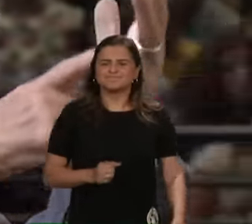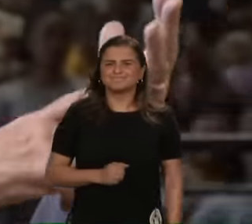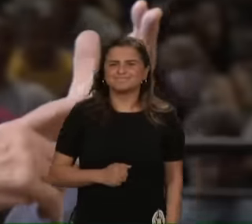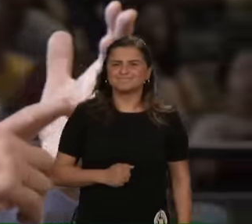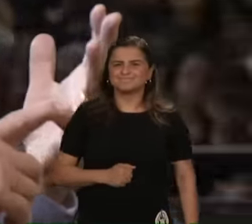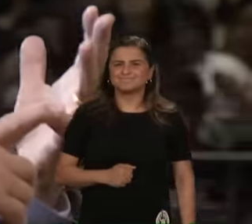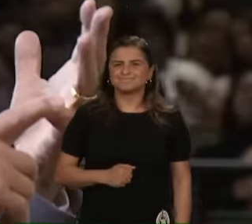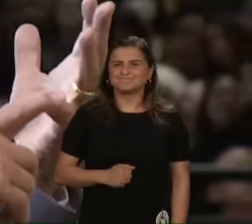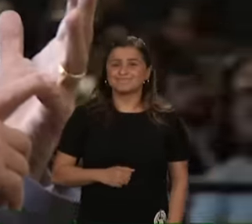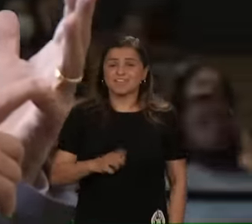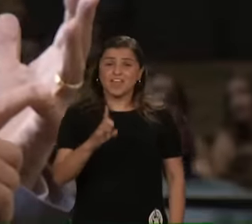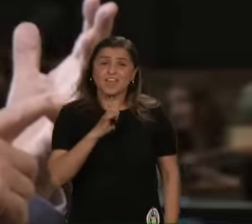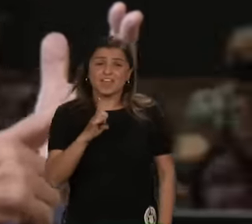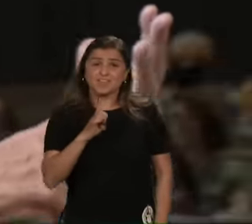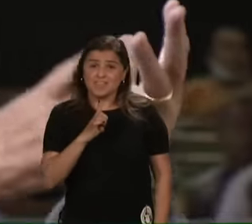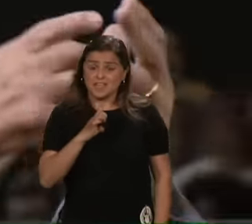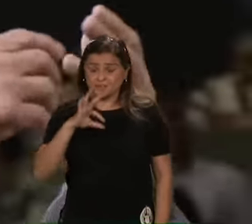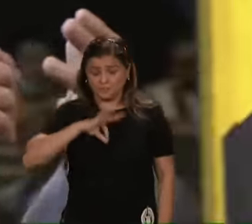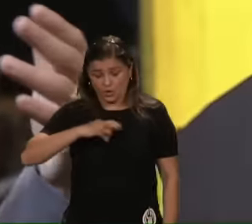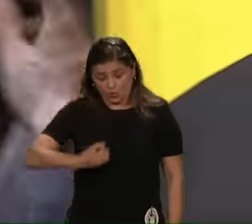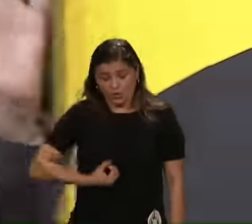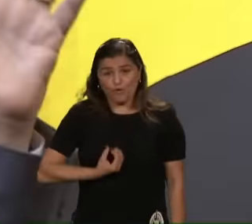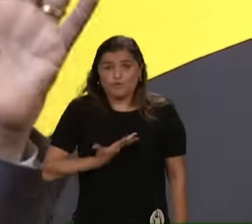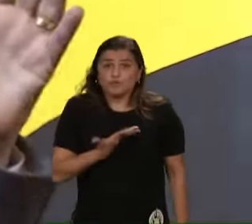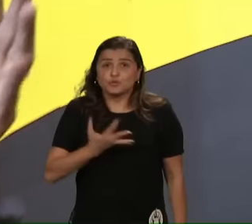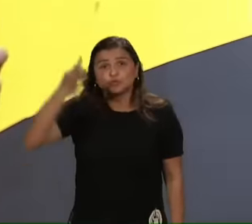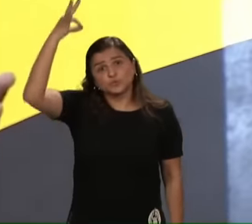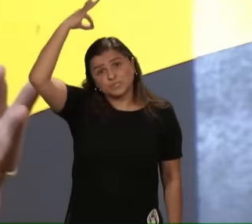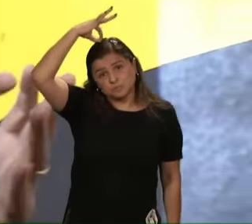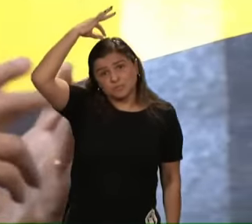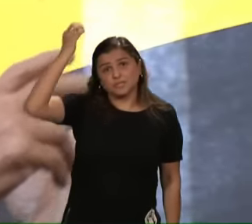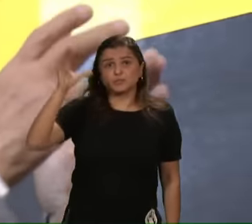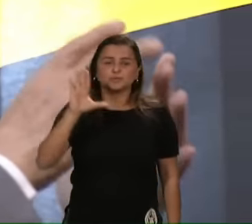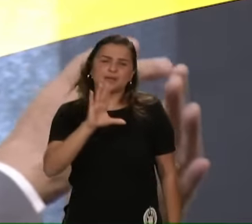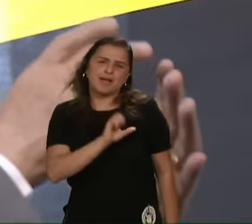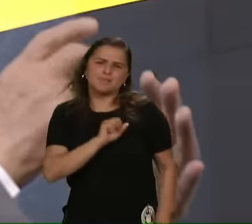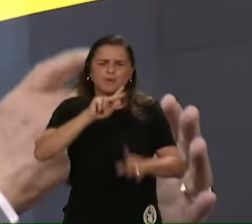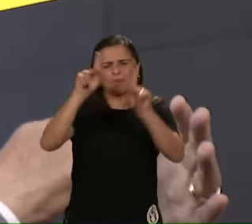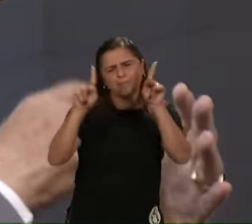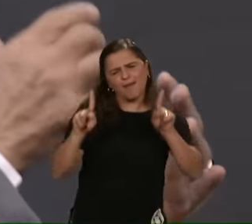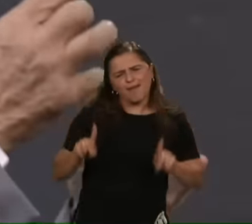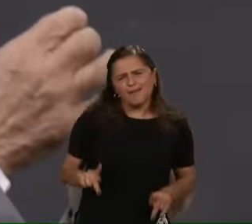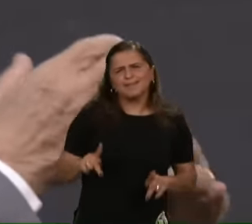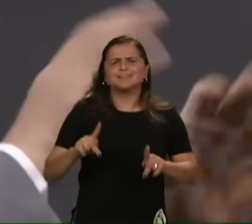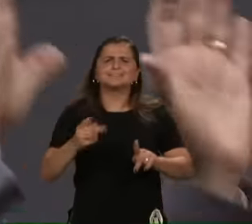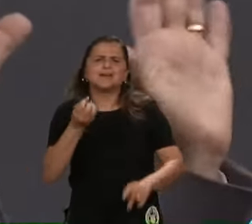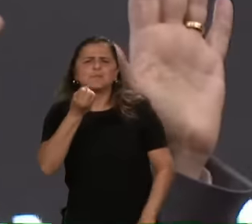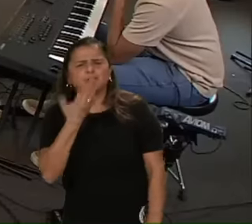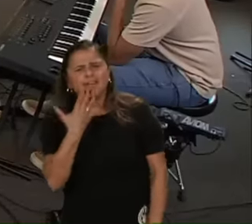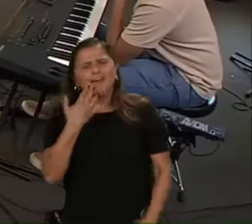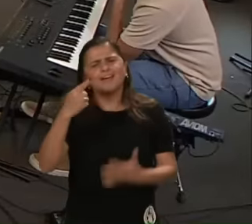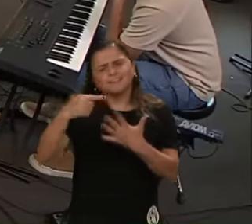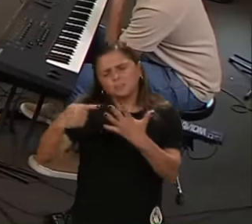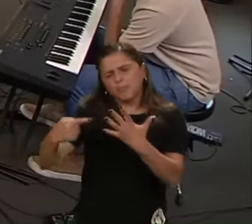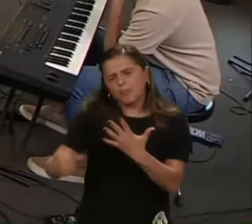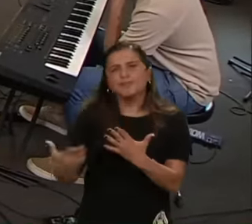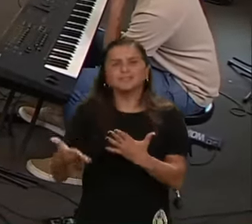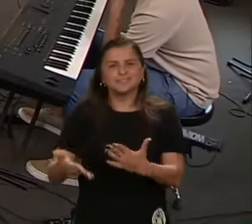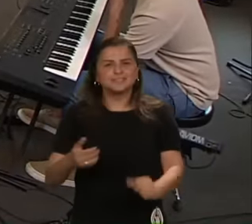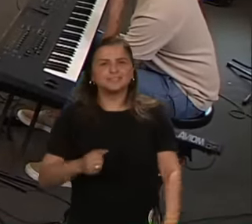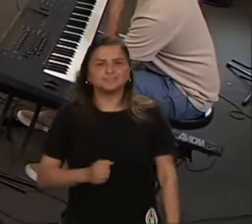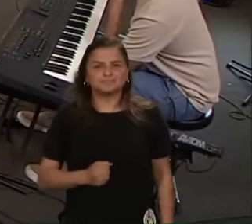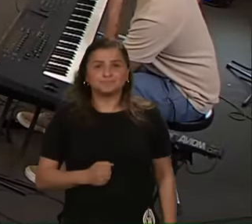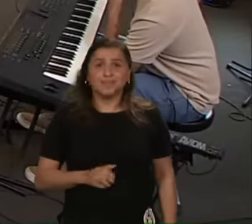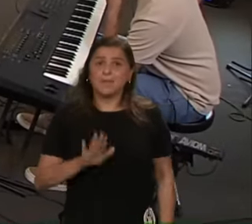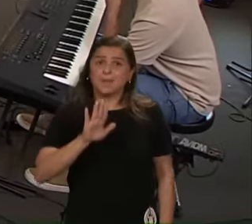Tem os frutos do Espírito. O fruto é espontâneo: amor, paz, bondade, longanimidade, temperança, tudo está ali.